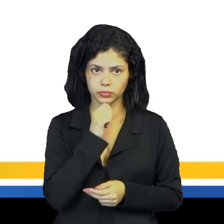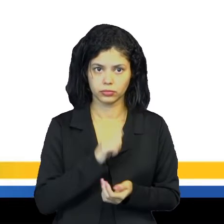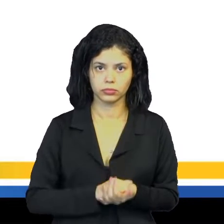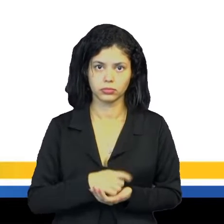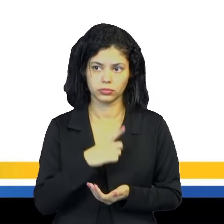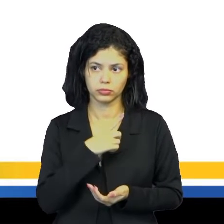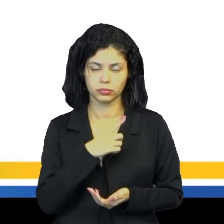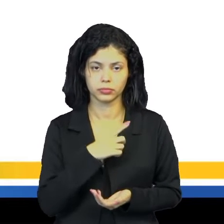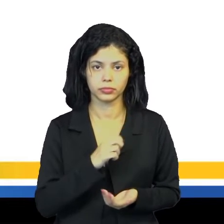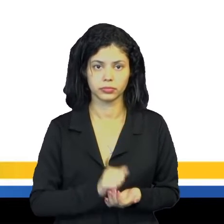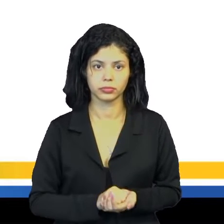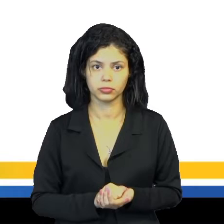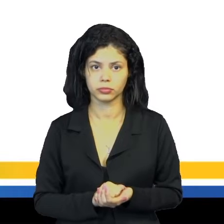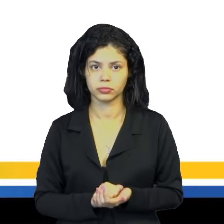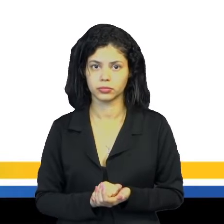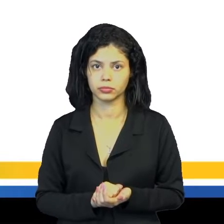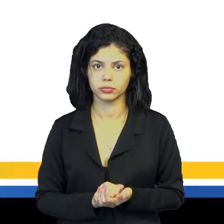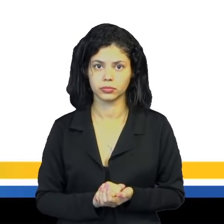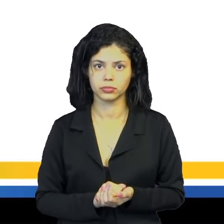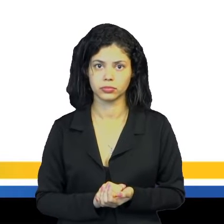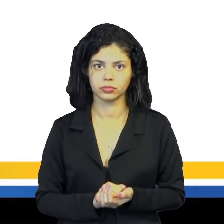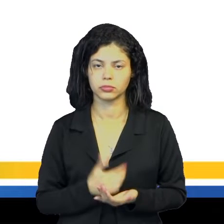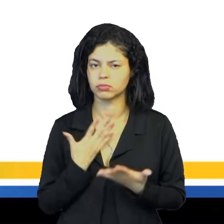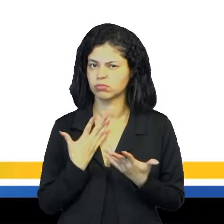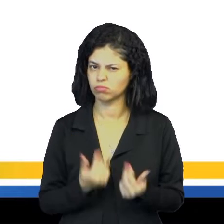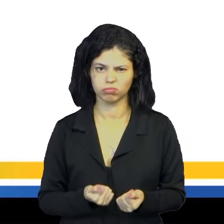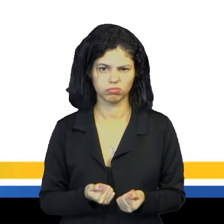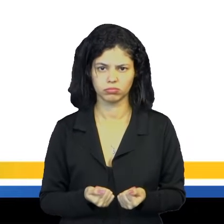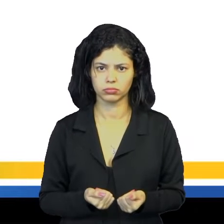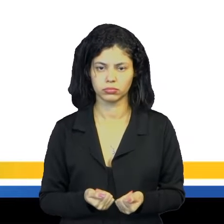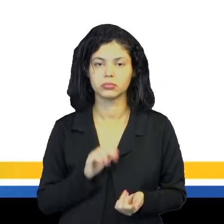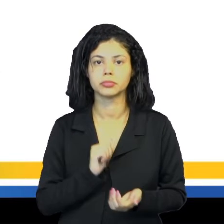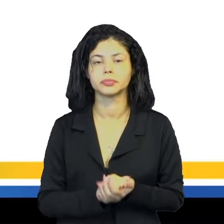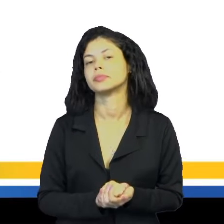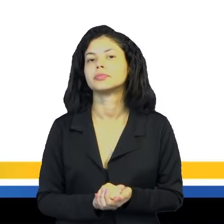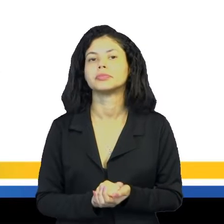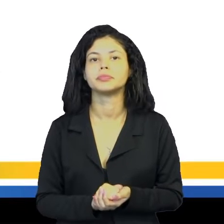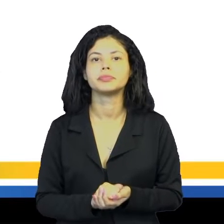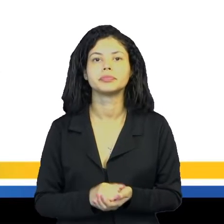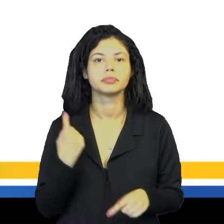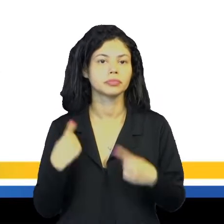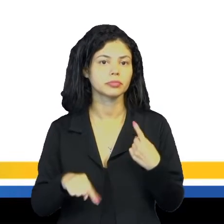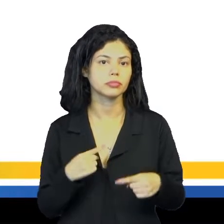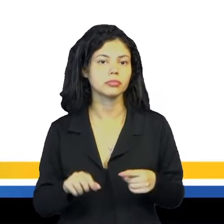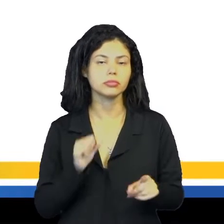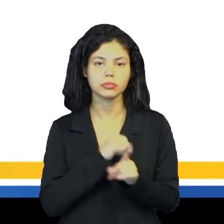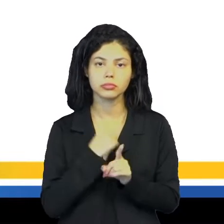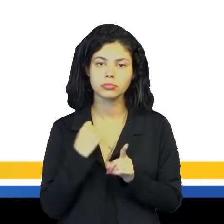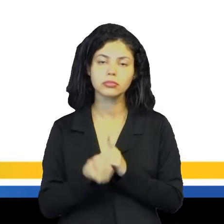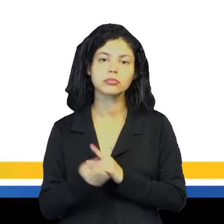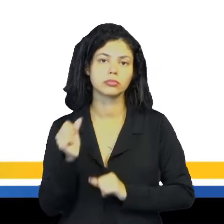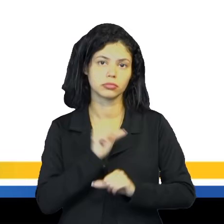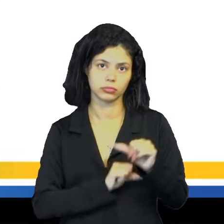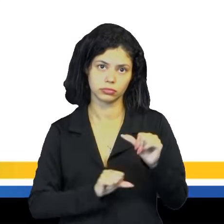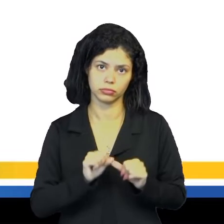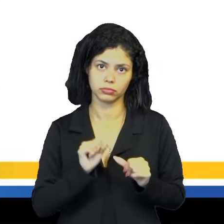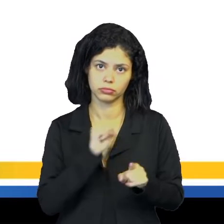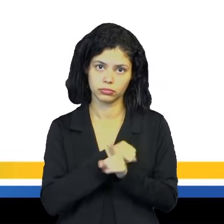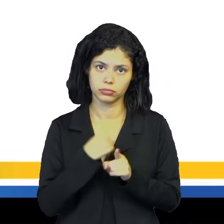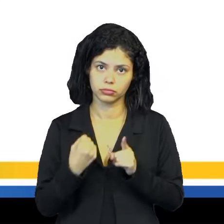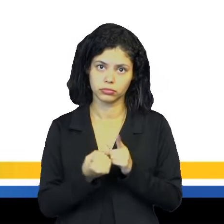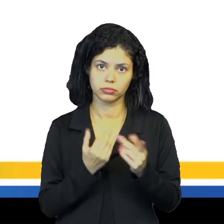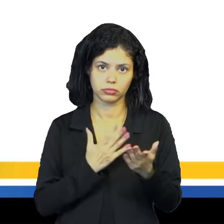uma certa discordância em relação à política e à sociedade, né? Contrários a essa